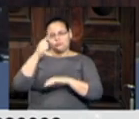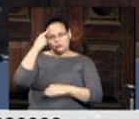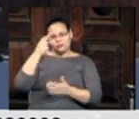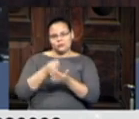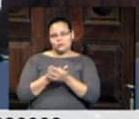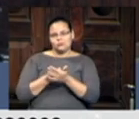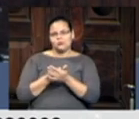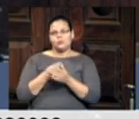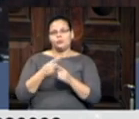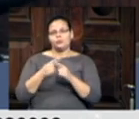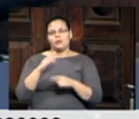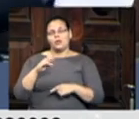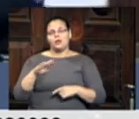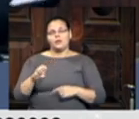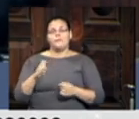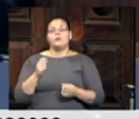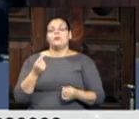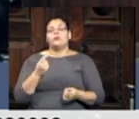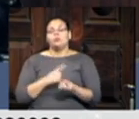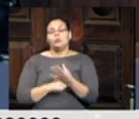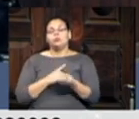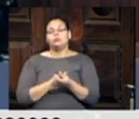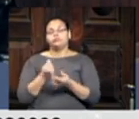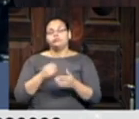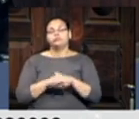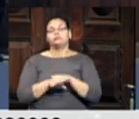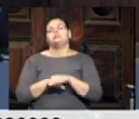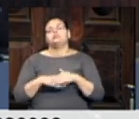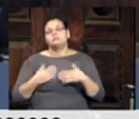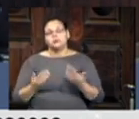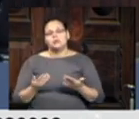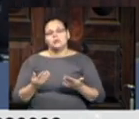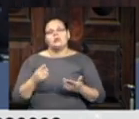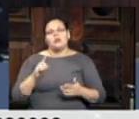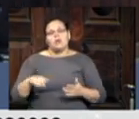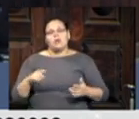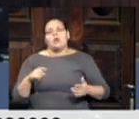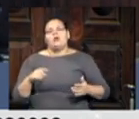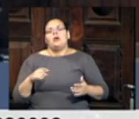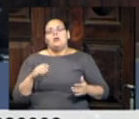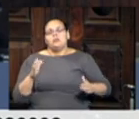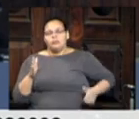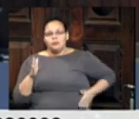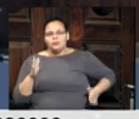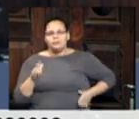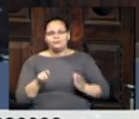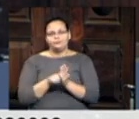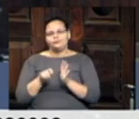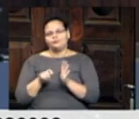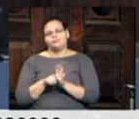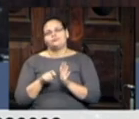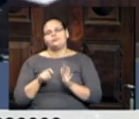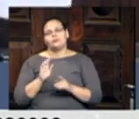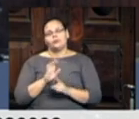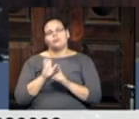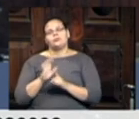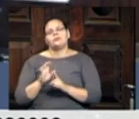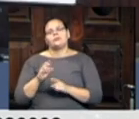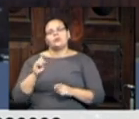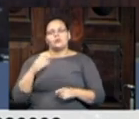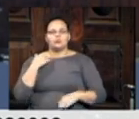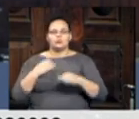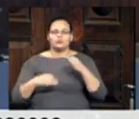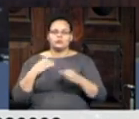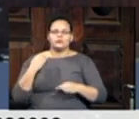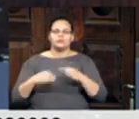por práticas de crime de corrupção, de tráfico de influência, junto a instâncias superiores do judiciário,